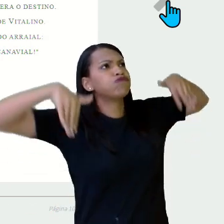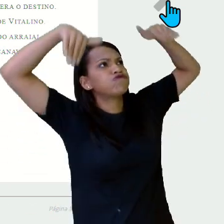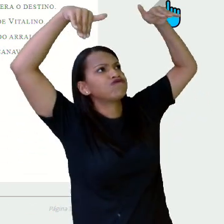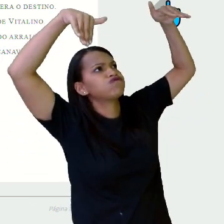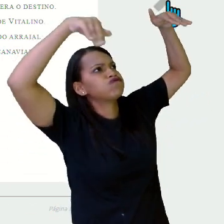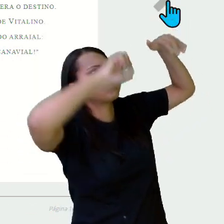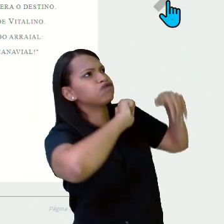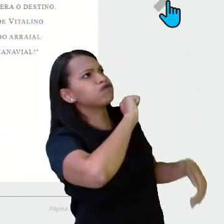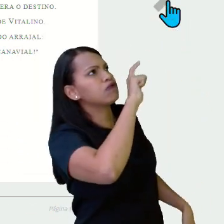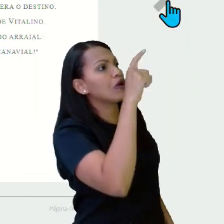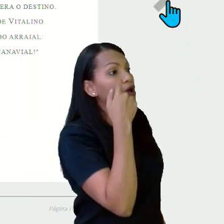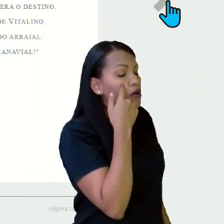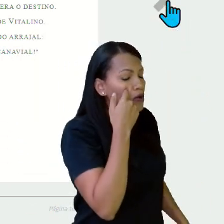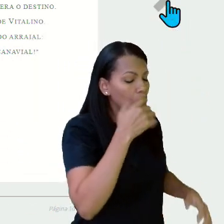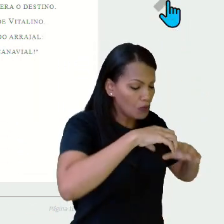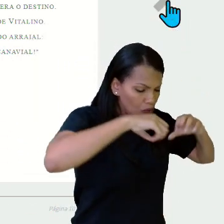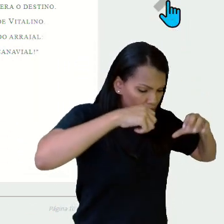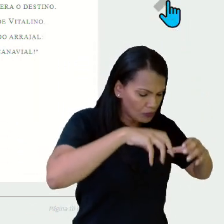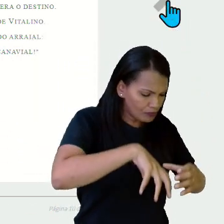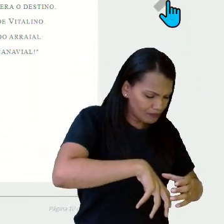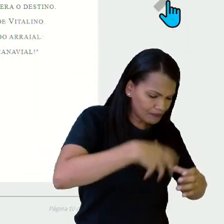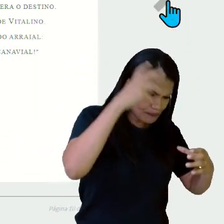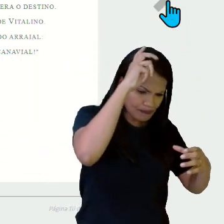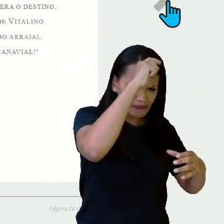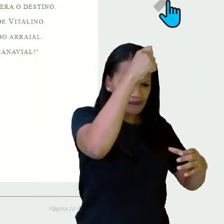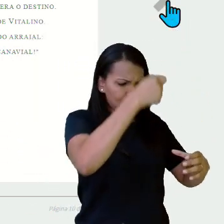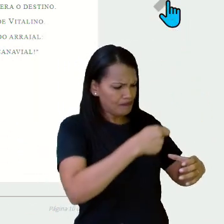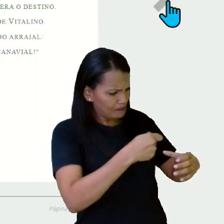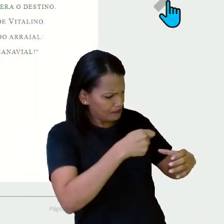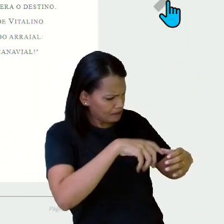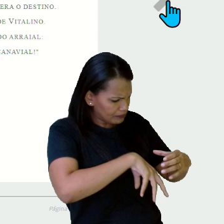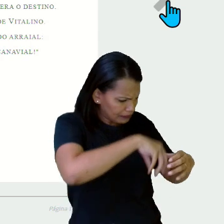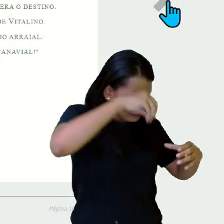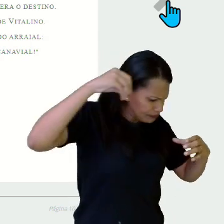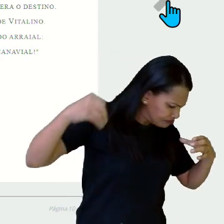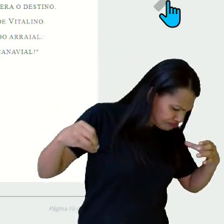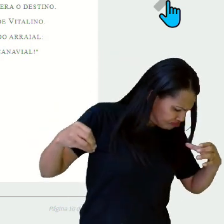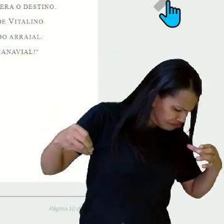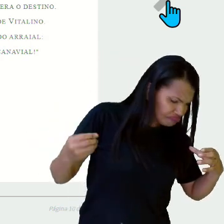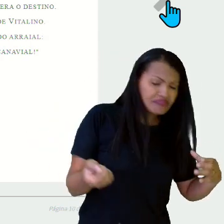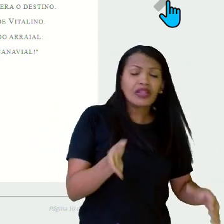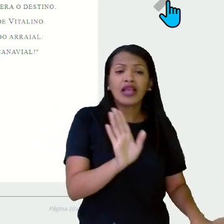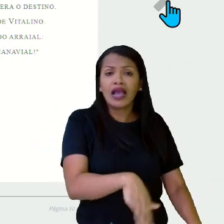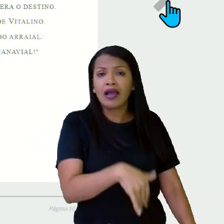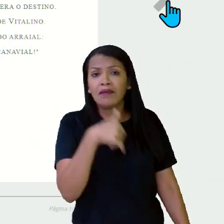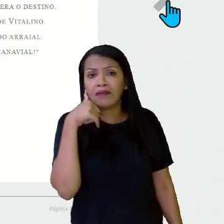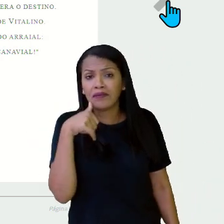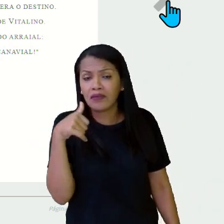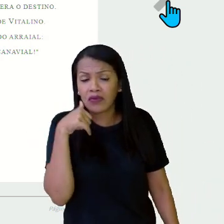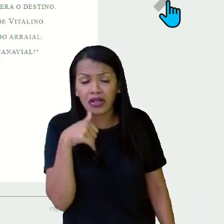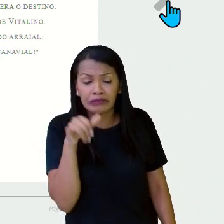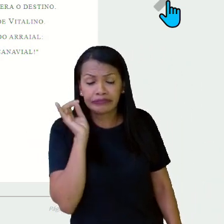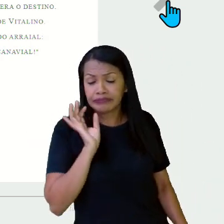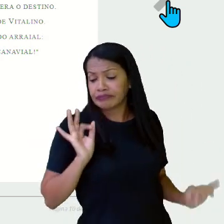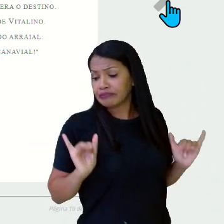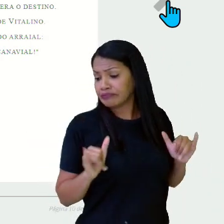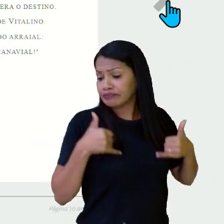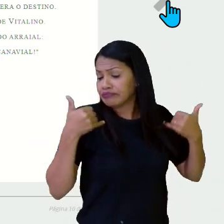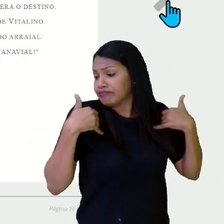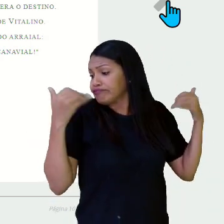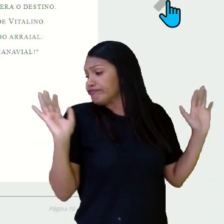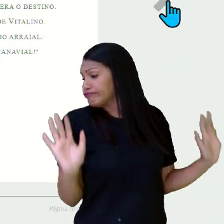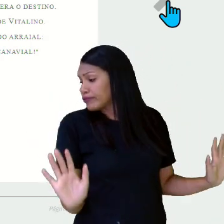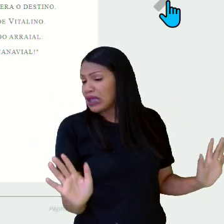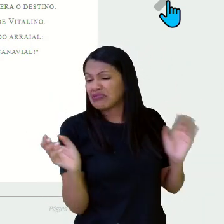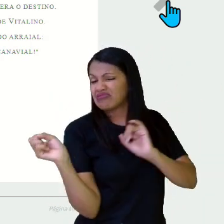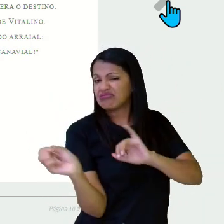olhou dentro da cartola, enquanto a mulher do dia, vaidosa, nem deu bola. Resolveram seguir viagem, Caruaru era o